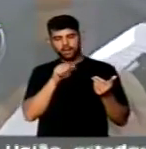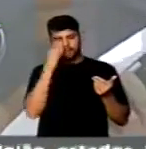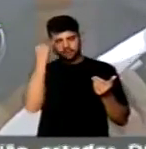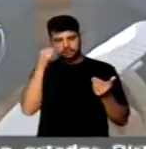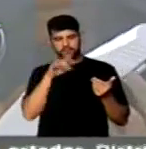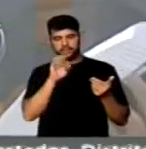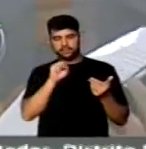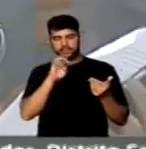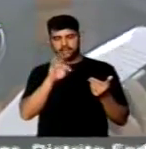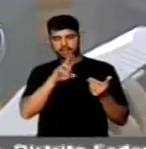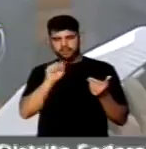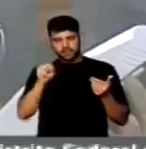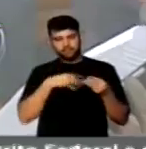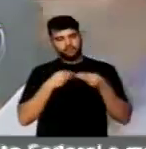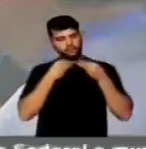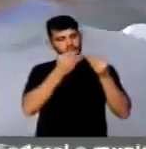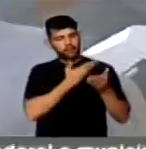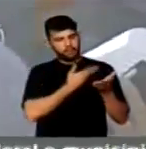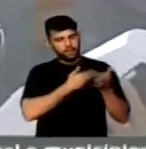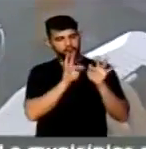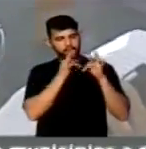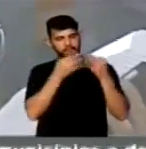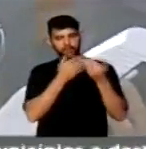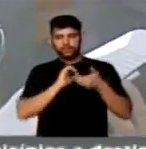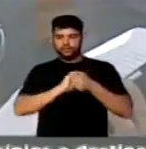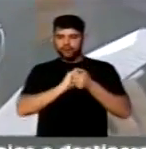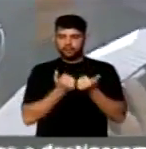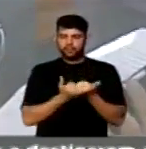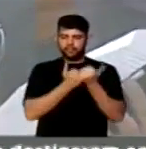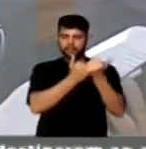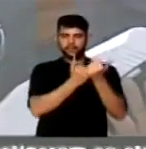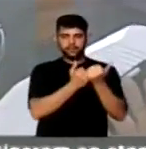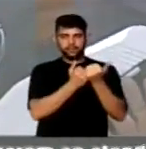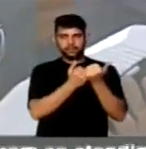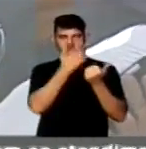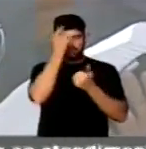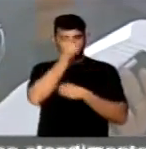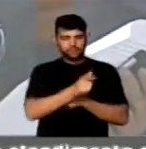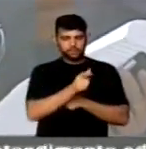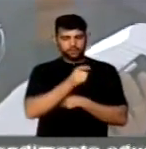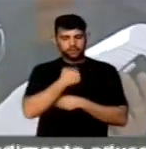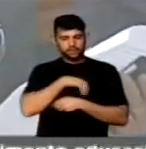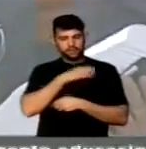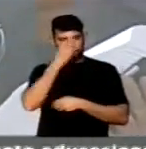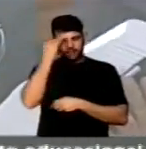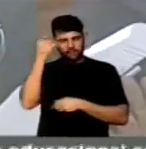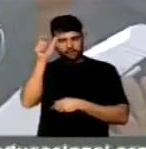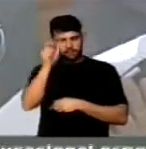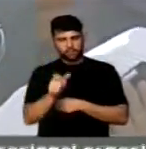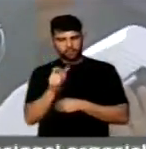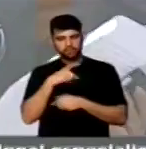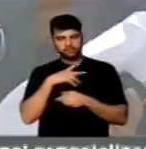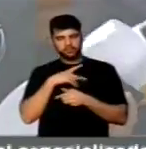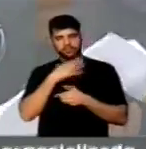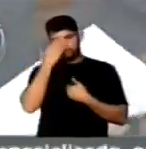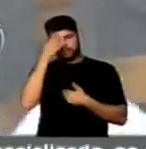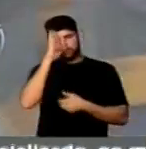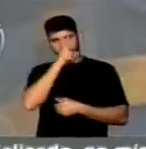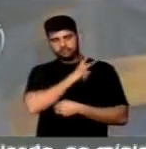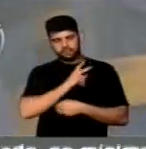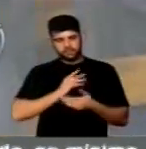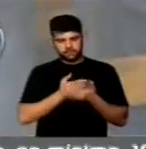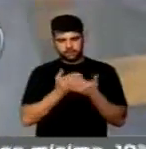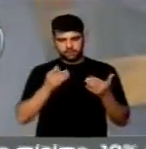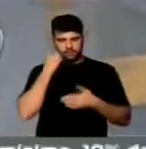foi Santos. Enviamos à família e aos amigos nossa solidariedade, enaltecendo a figura notável desse grande artista baiano e brasileiro. Muito obrigado, senhor